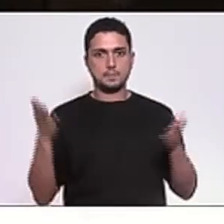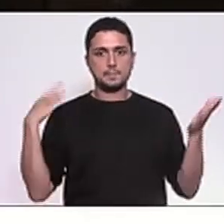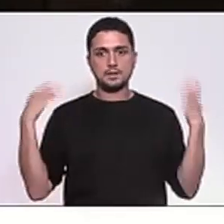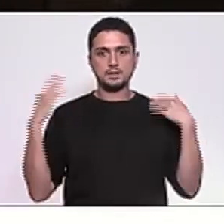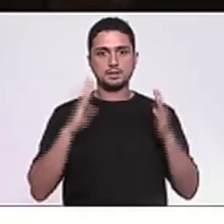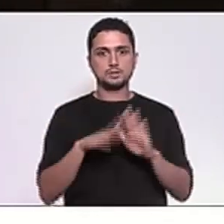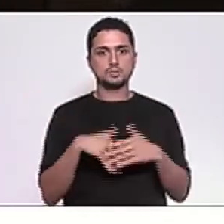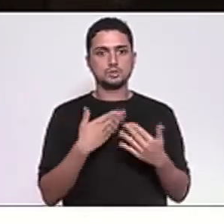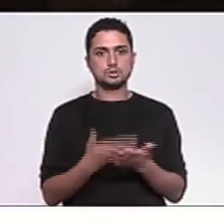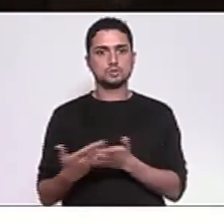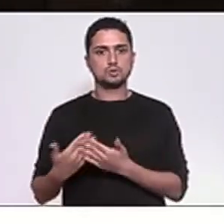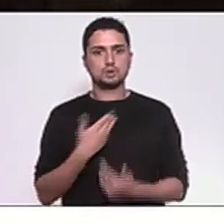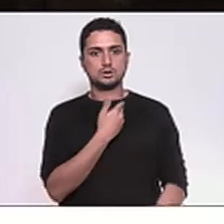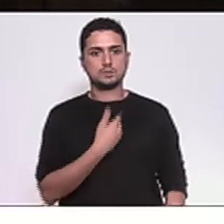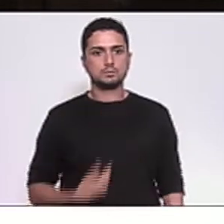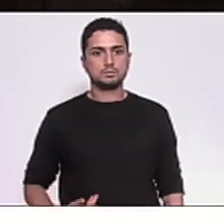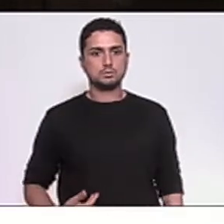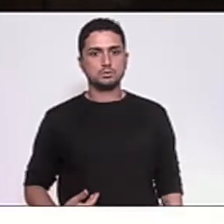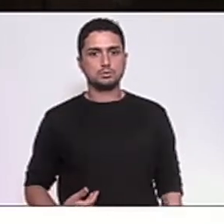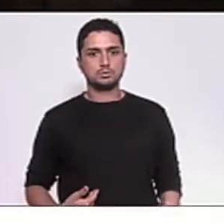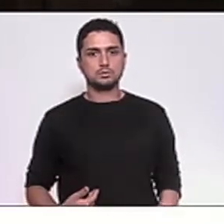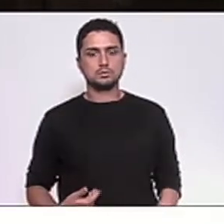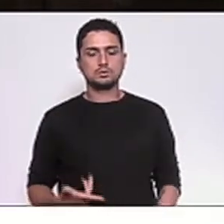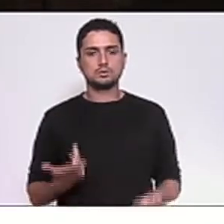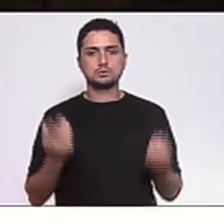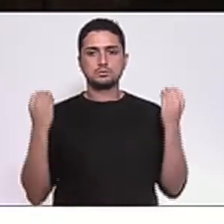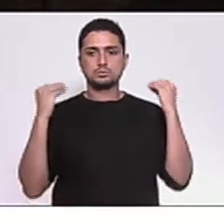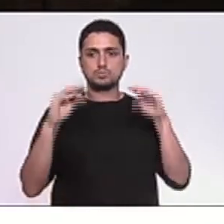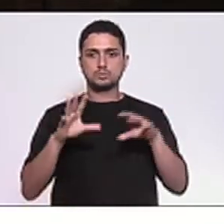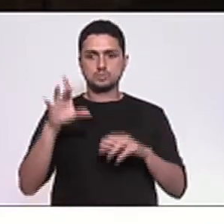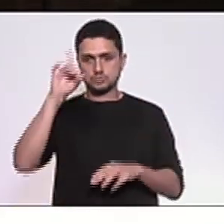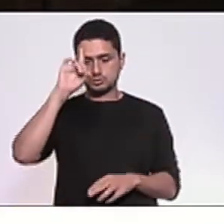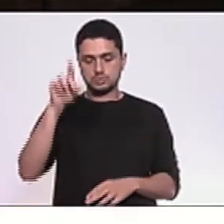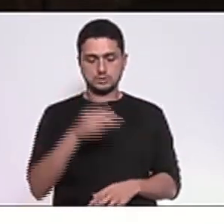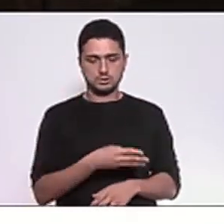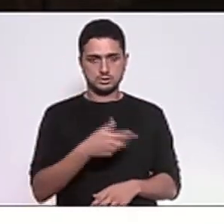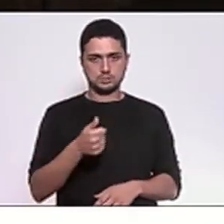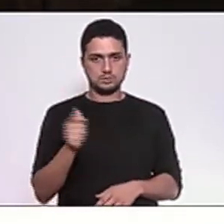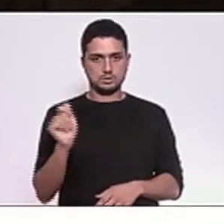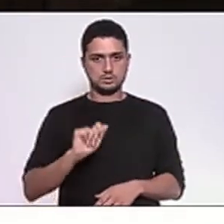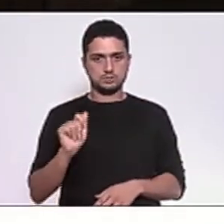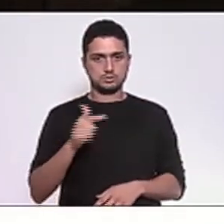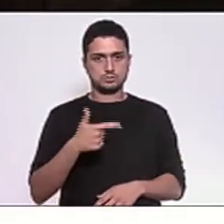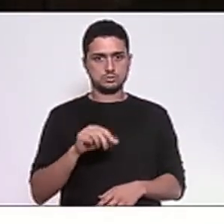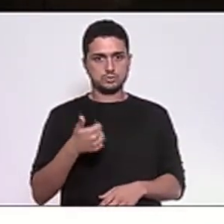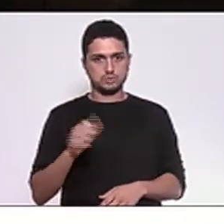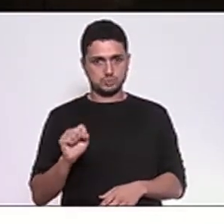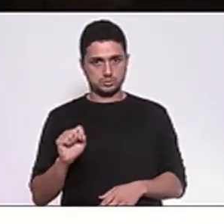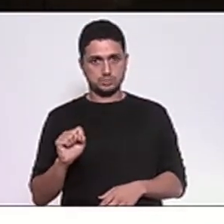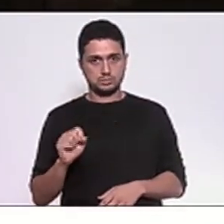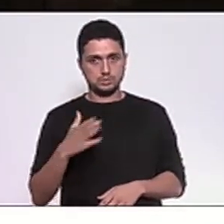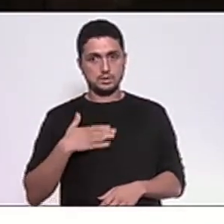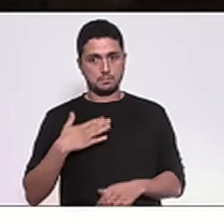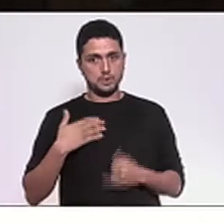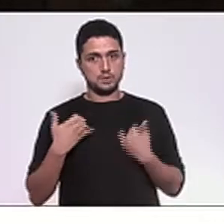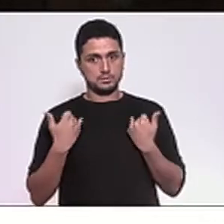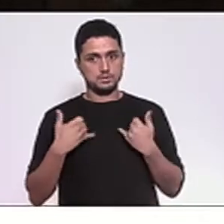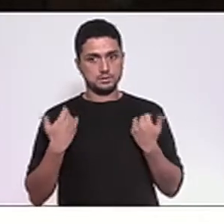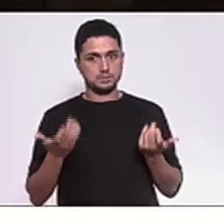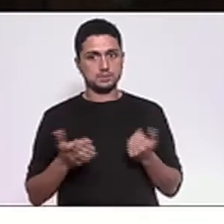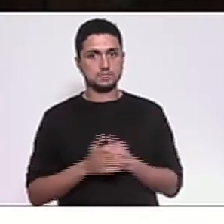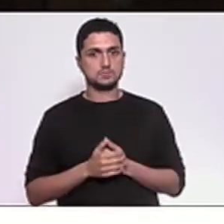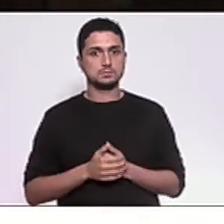das escolas públicas, publicada no dia 31 de agosto de 2018, por acaso meu aniversário.